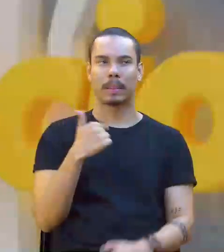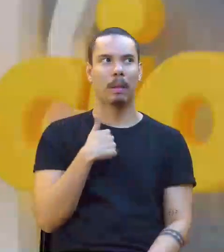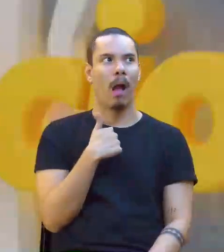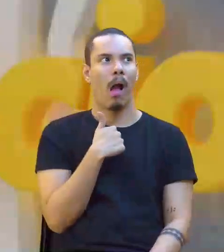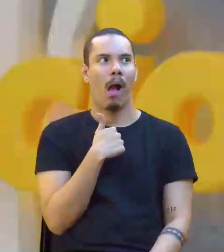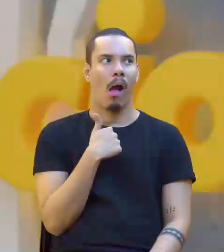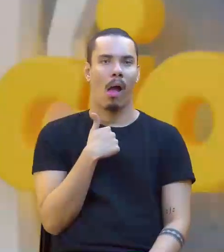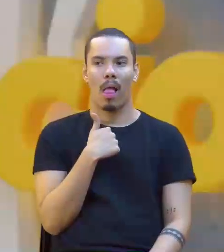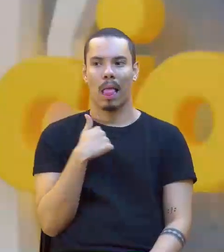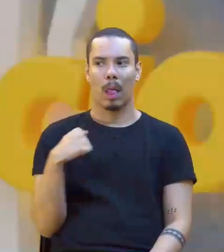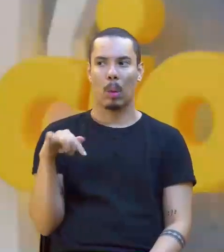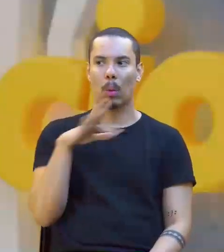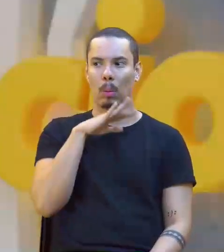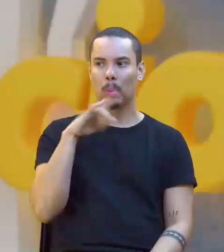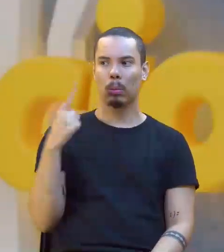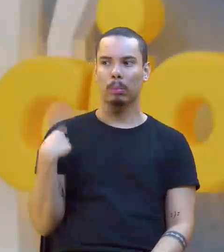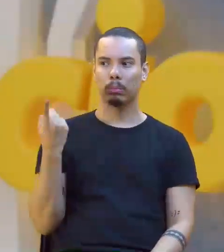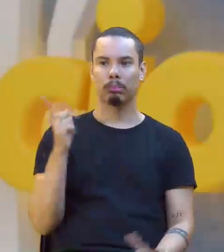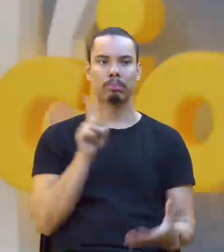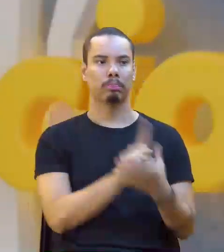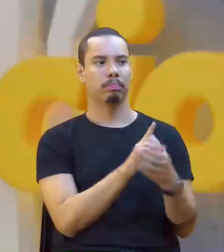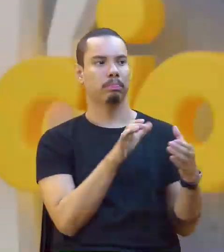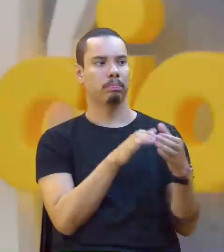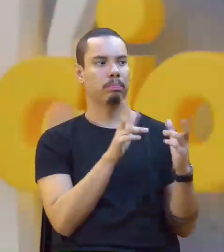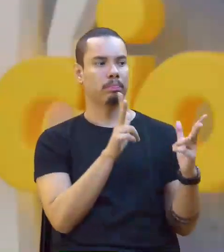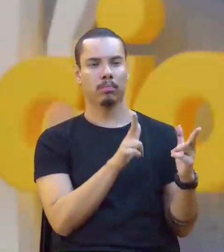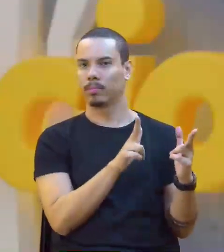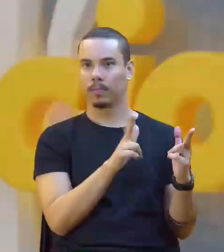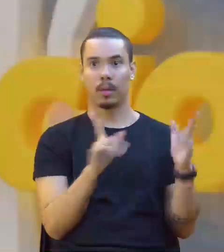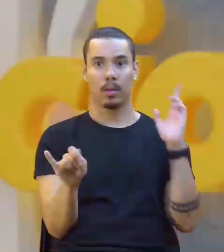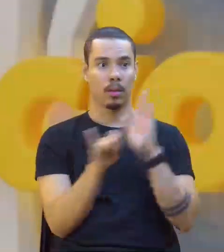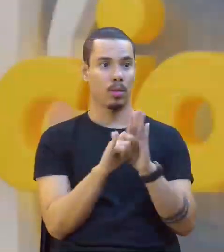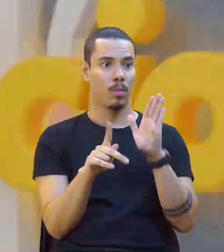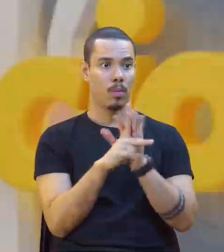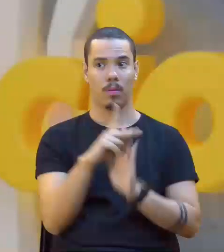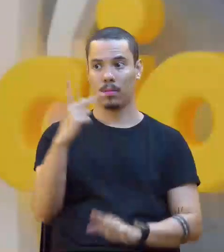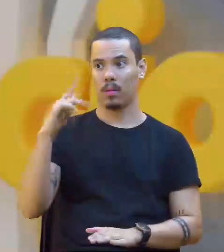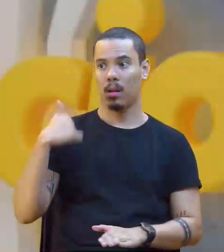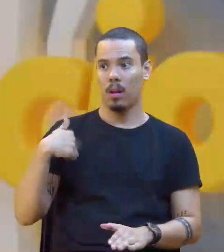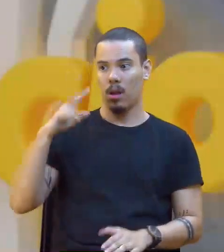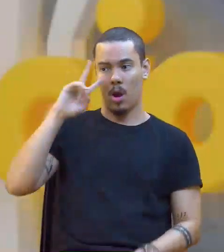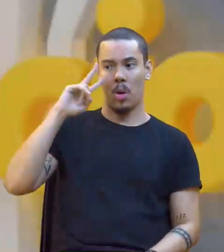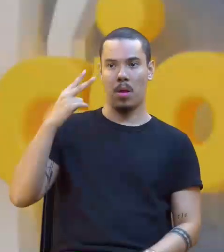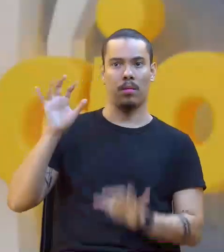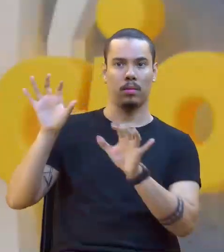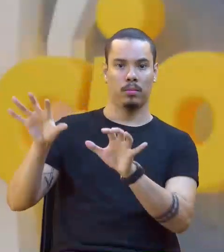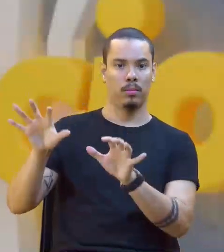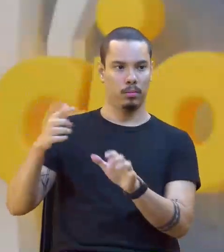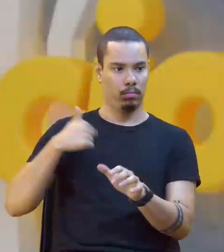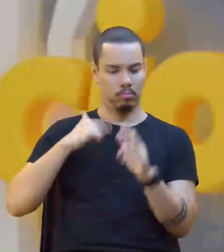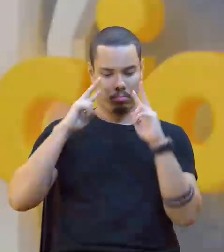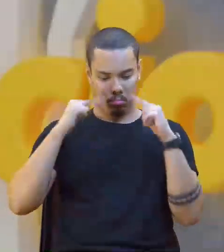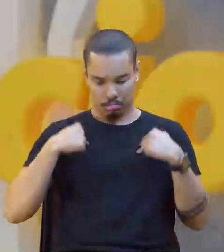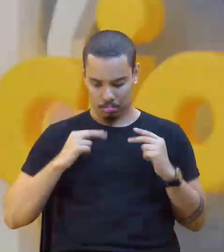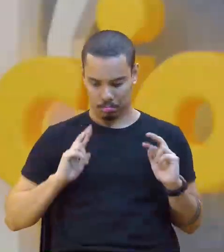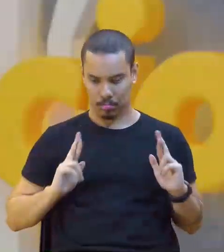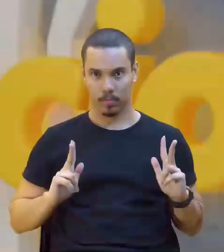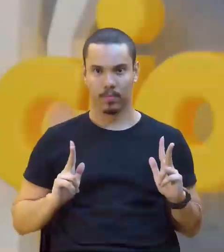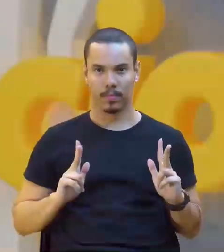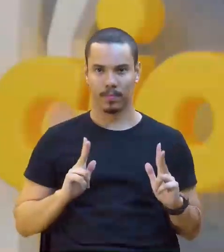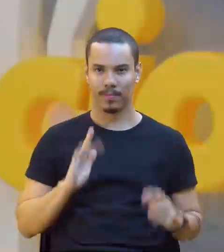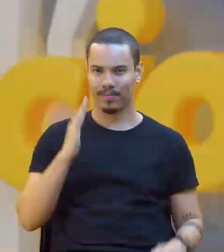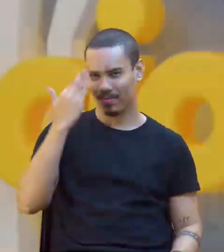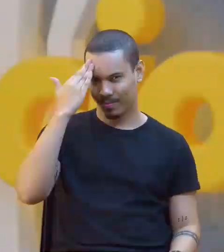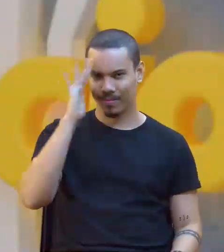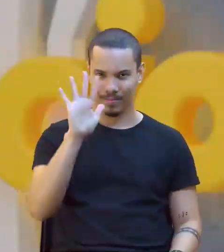tornar igual ao colega. Ele tem a identidade dele, ele se reconhece do jeito que ele quer. Vocês estão entendendo que